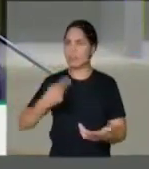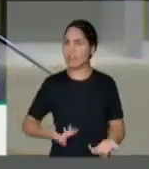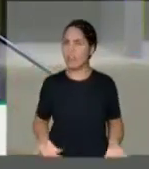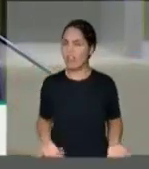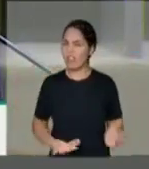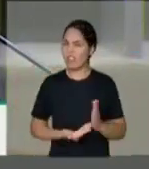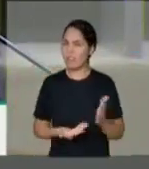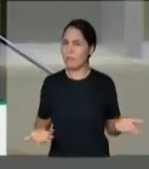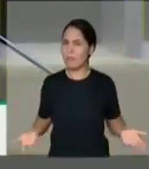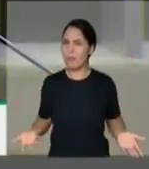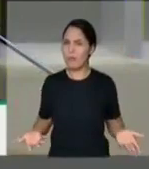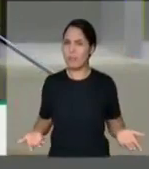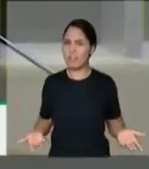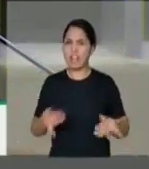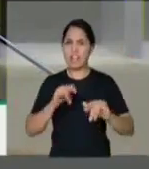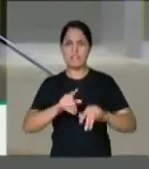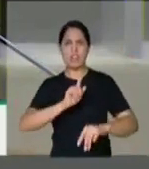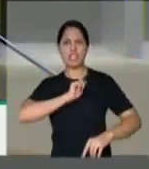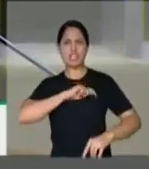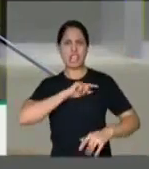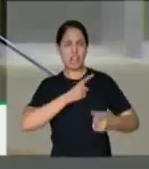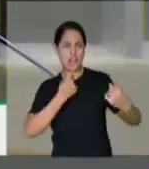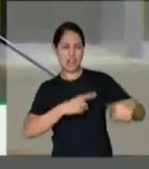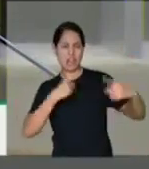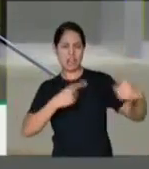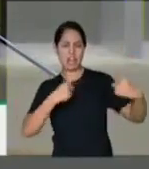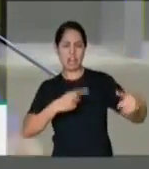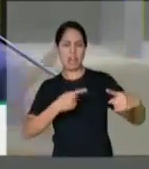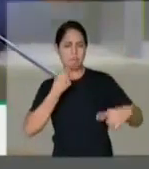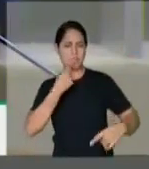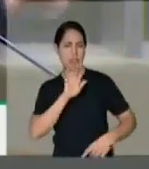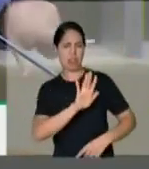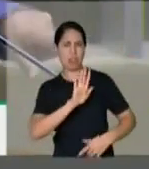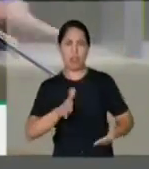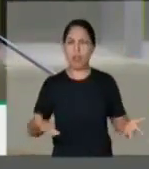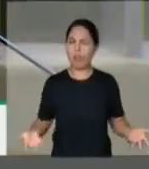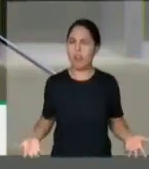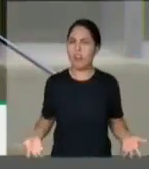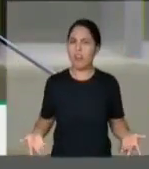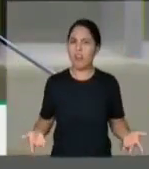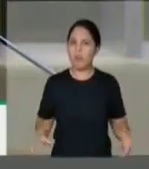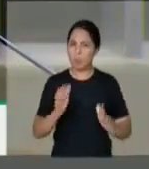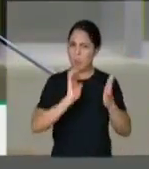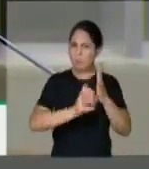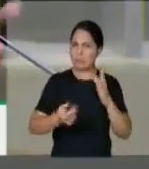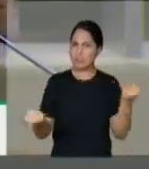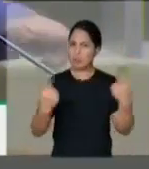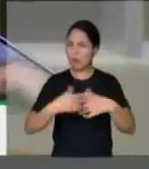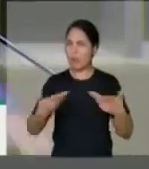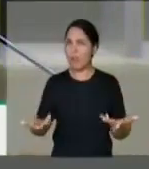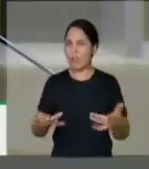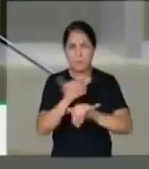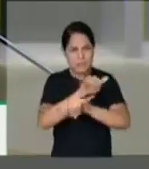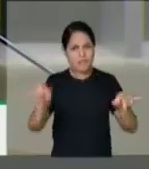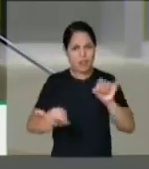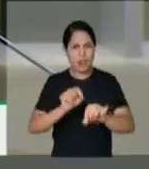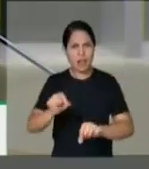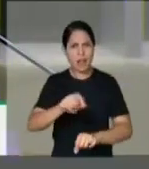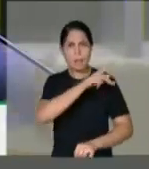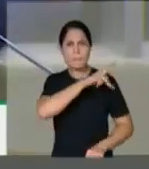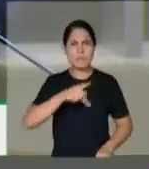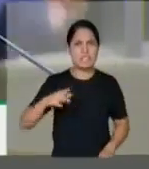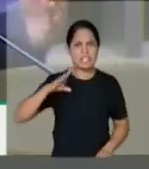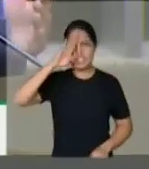e faz chantagem com a oposição, que, aliás, é preciso dizer, o presidente, com essa